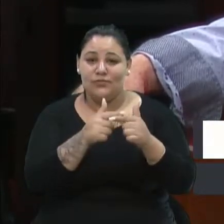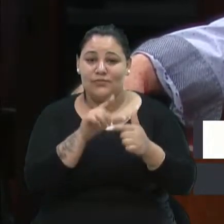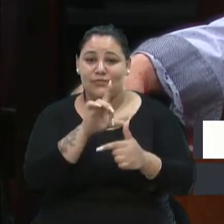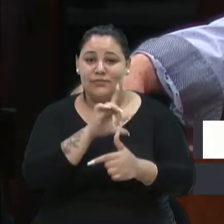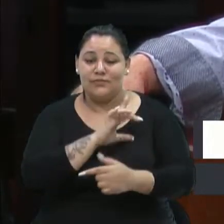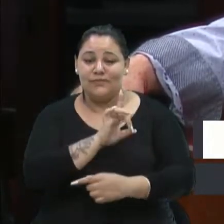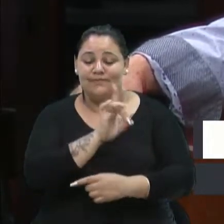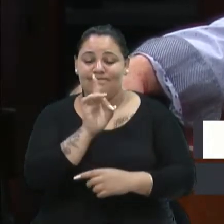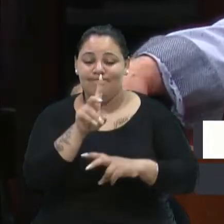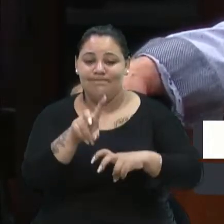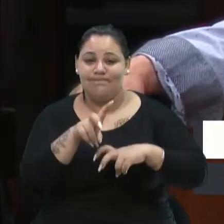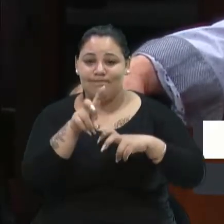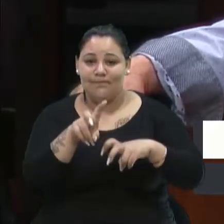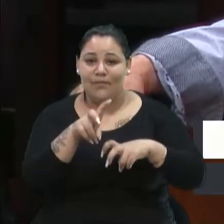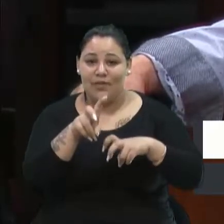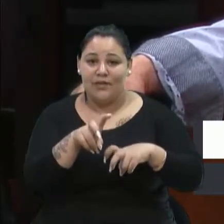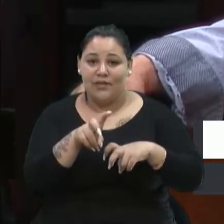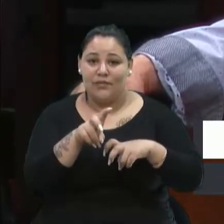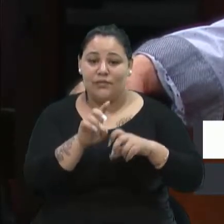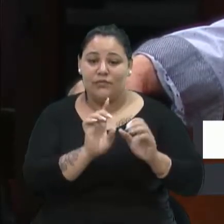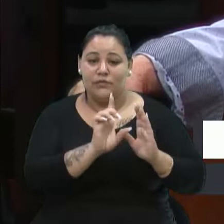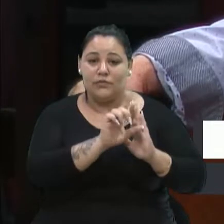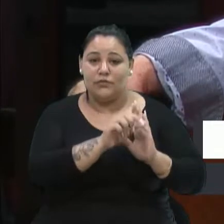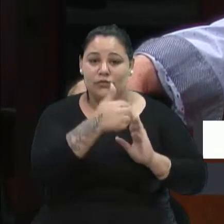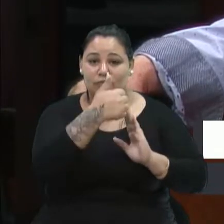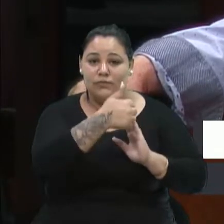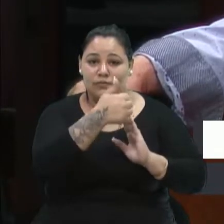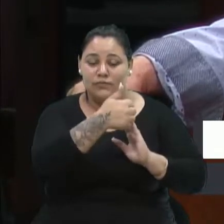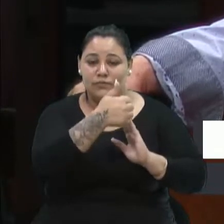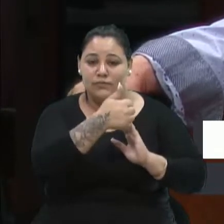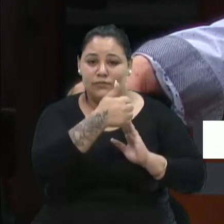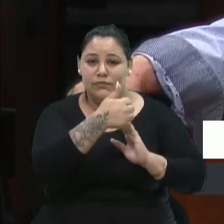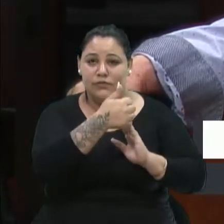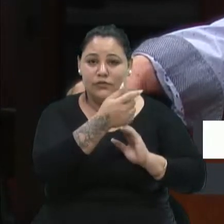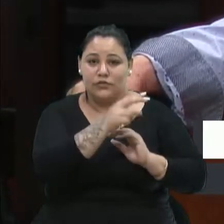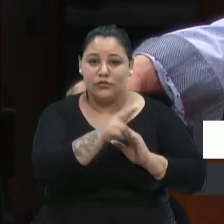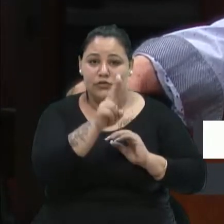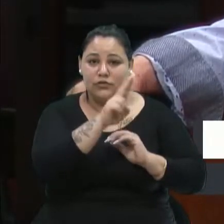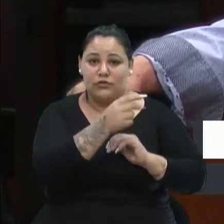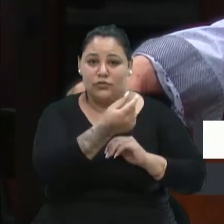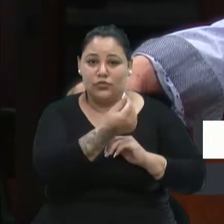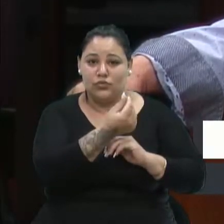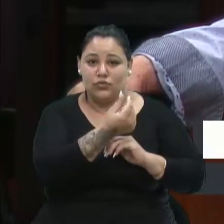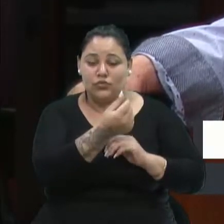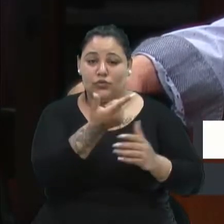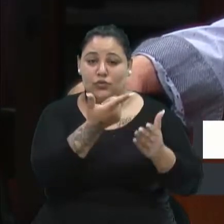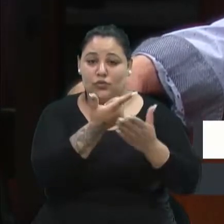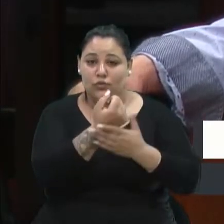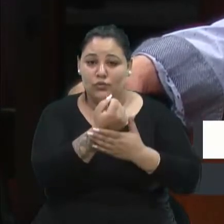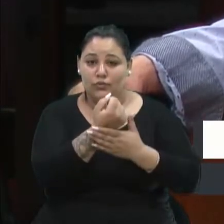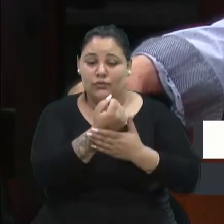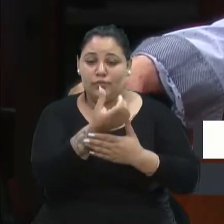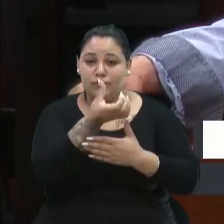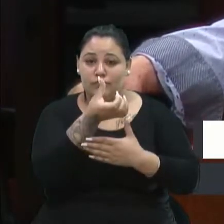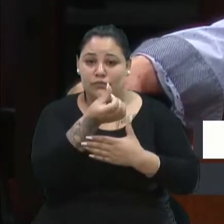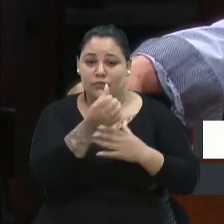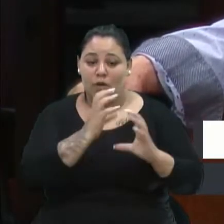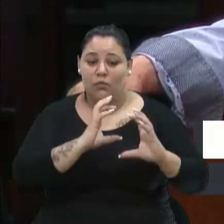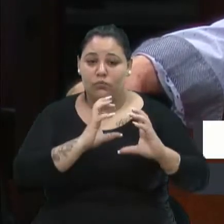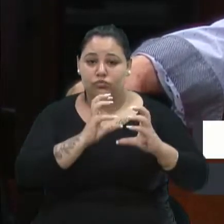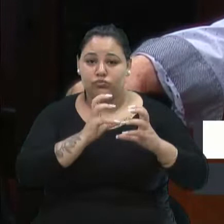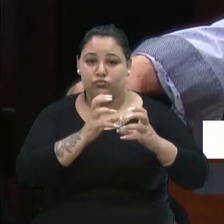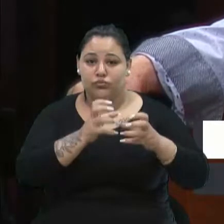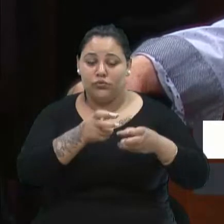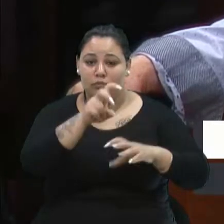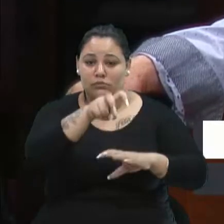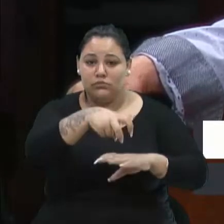leva daquele financiamento, veio, naquela época, 6 patrolas distribuídas no interior,